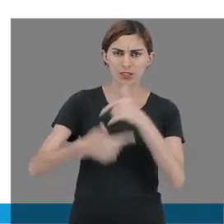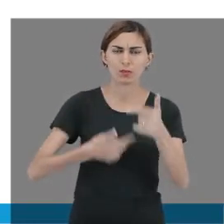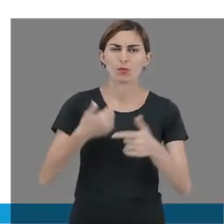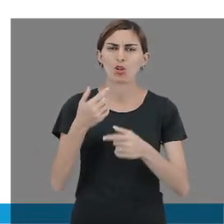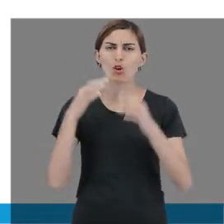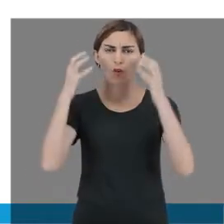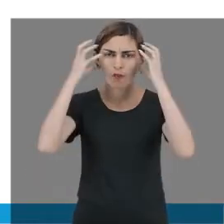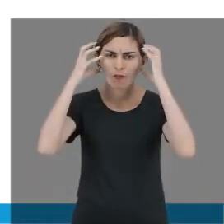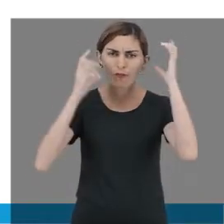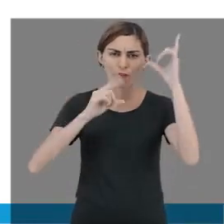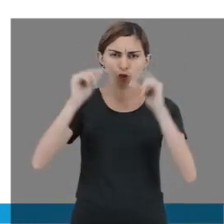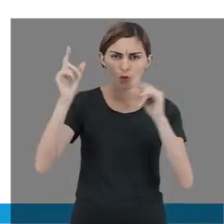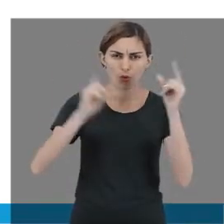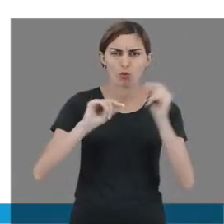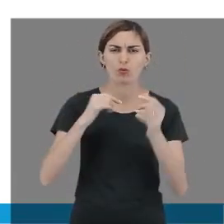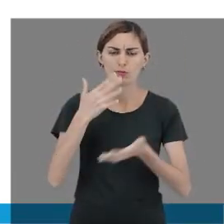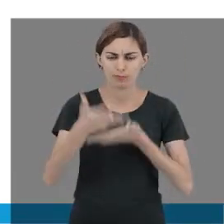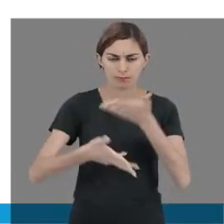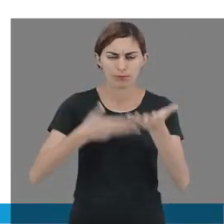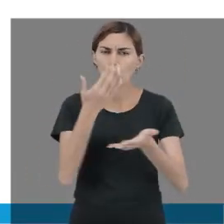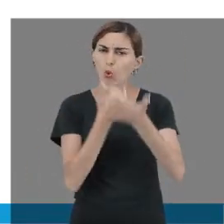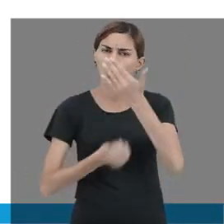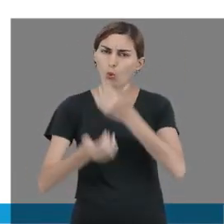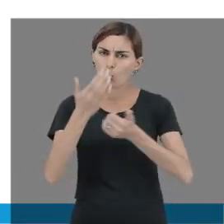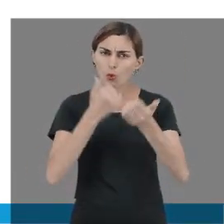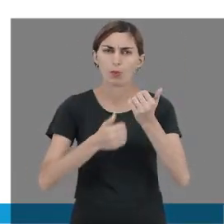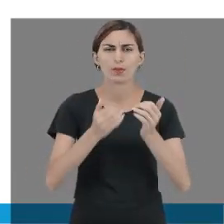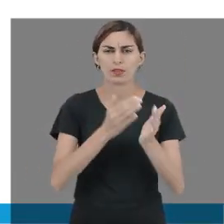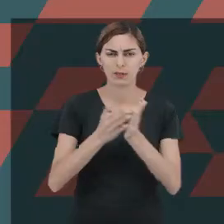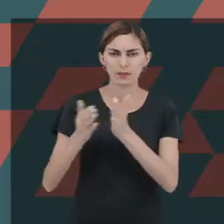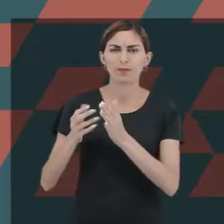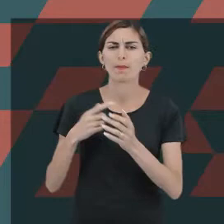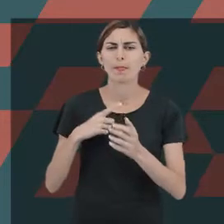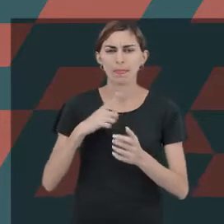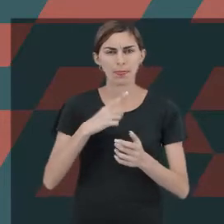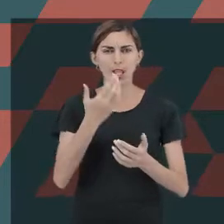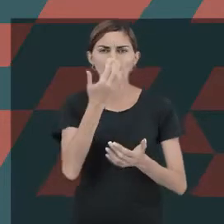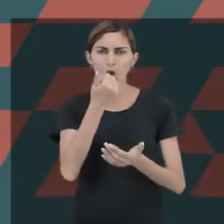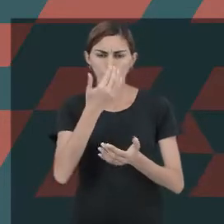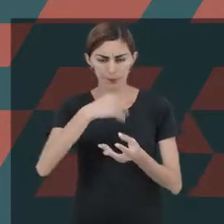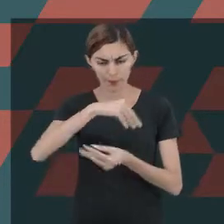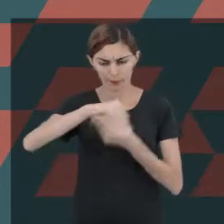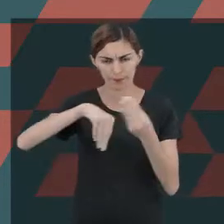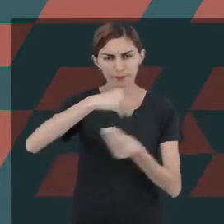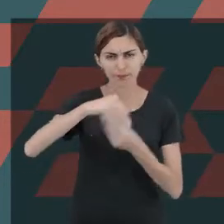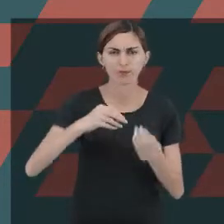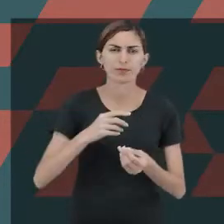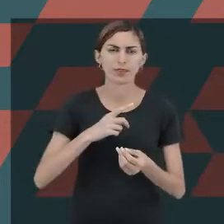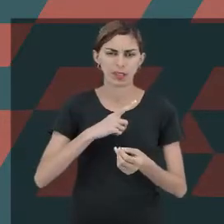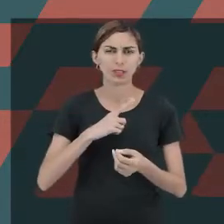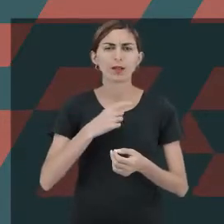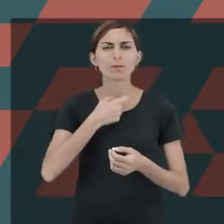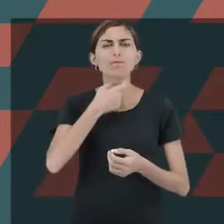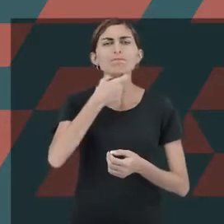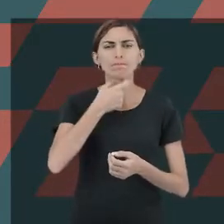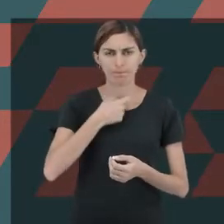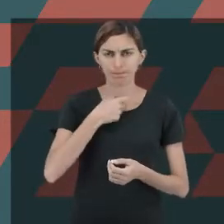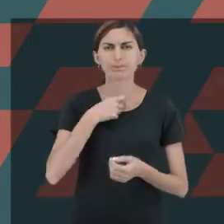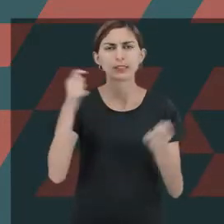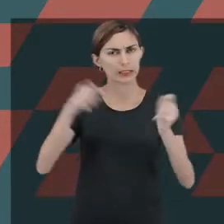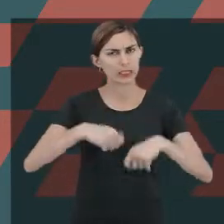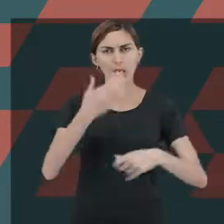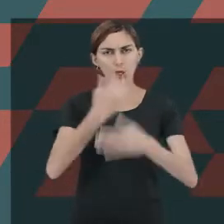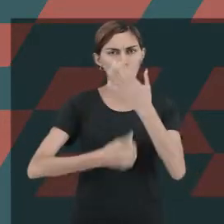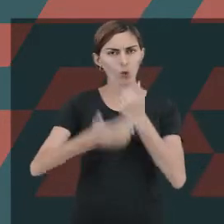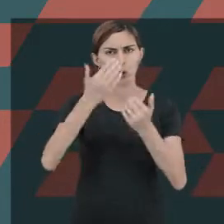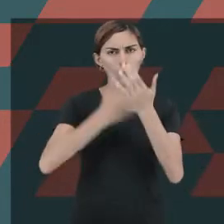uma criança que tem uma disfagia grave, paciente disfágico, ele pode, mesmo com a disfagia, fazer um trabalho de fono, ser bem controlado e ter uma alimentação